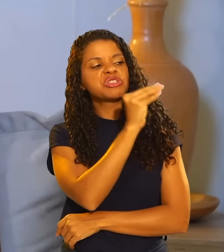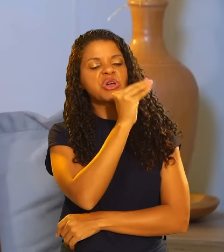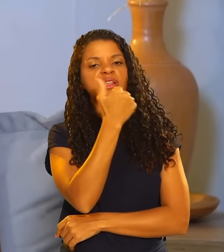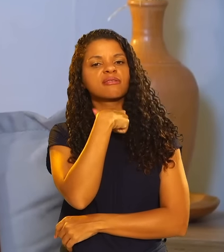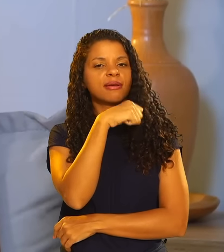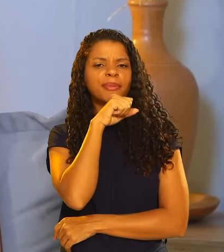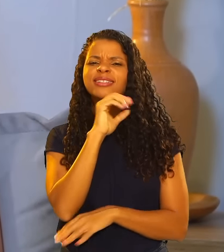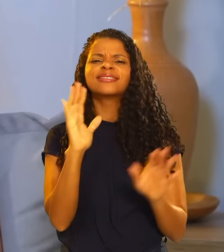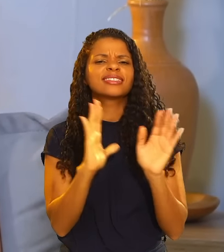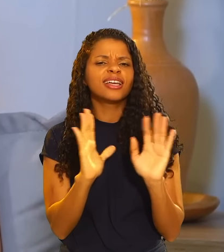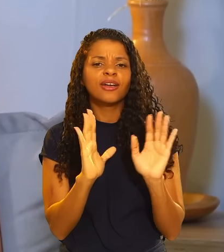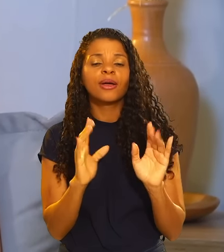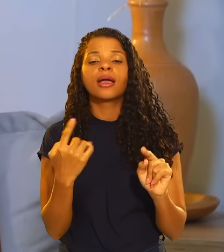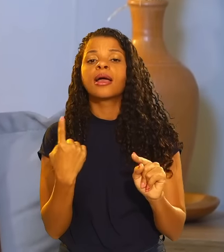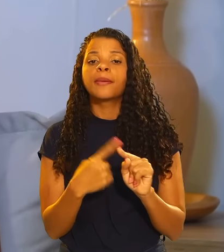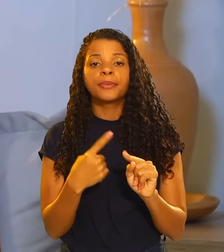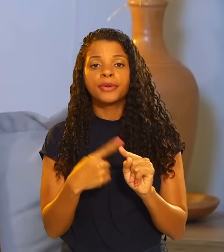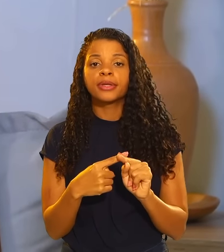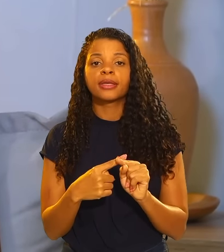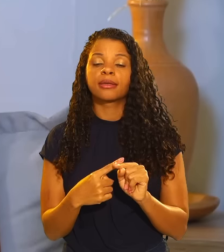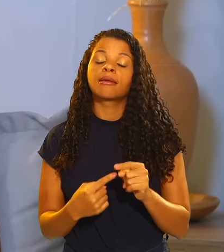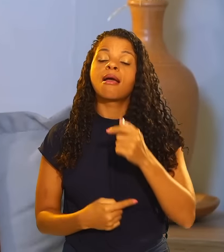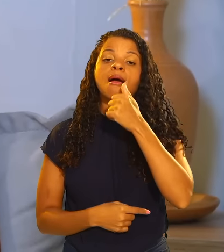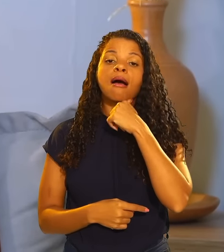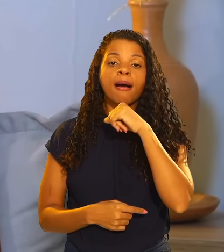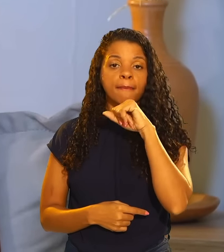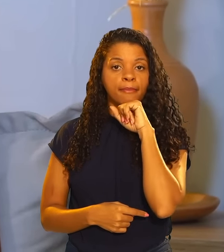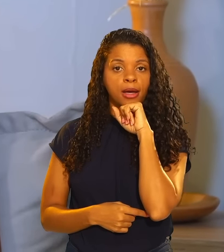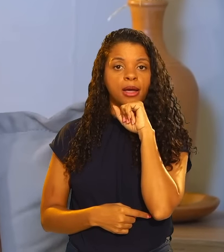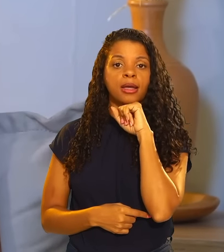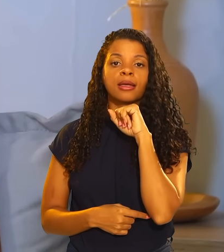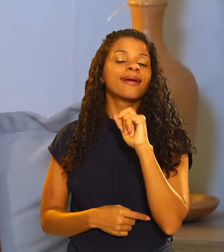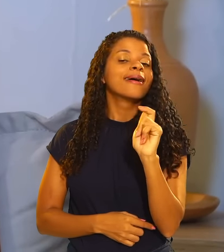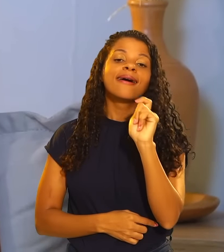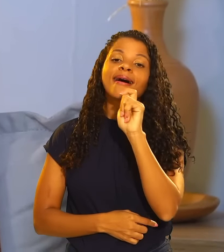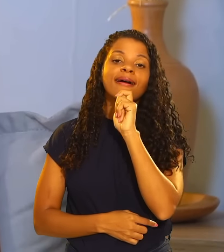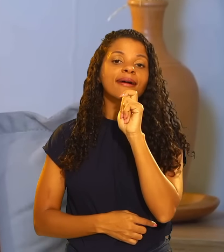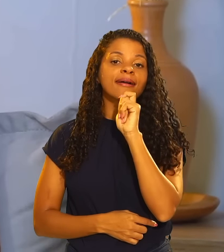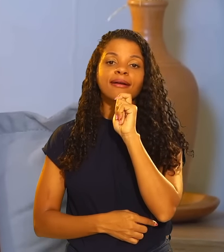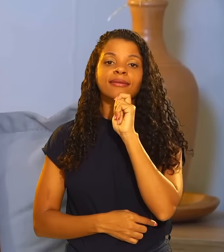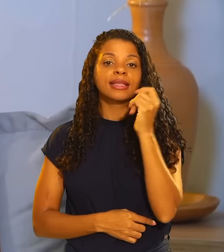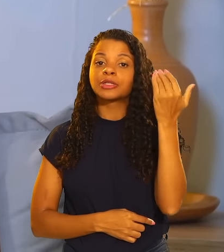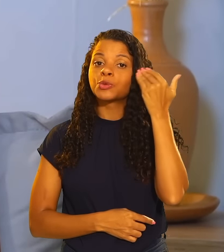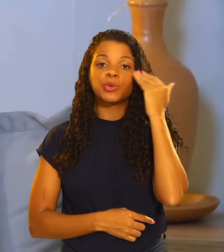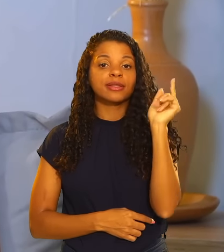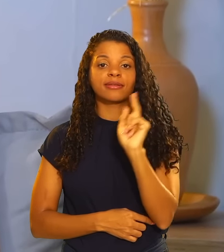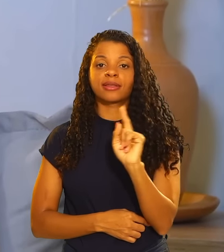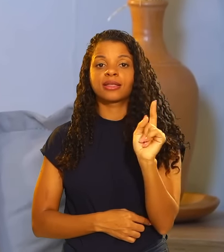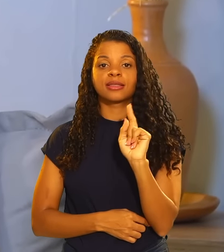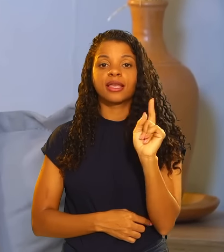a própria mãe dele, naquele momento, ela ainda não tinha entendido o que ele precisava fazer, qual